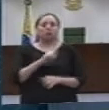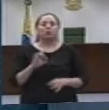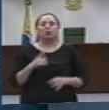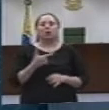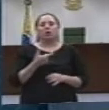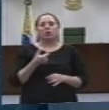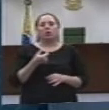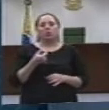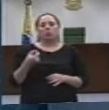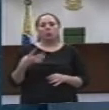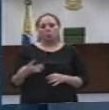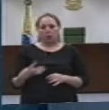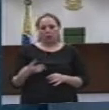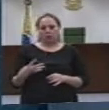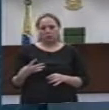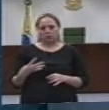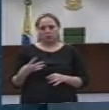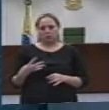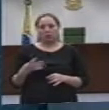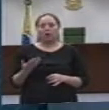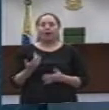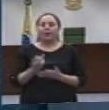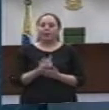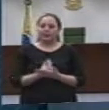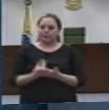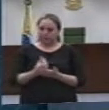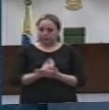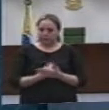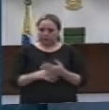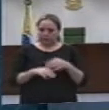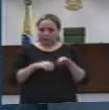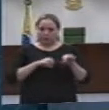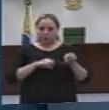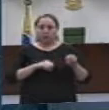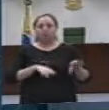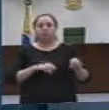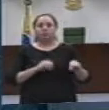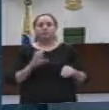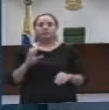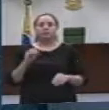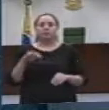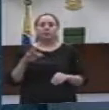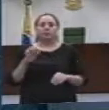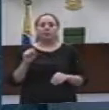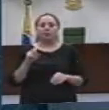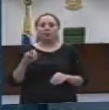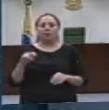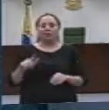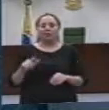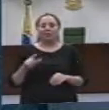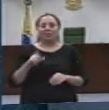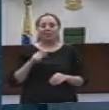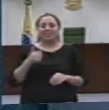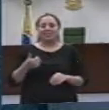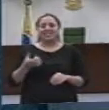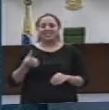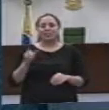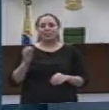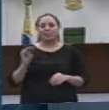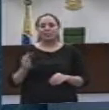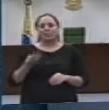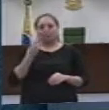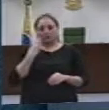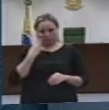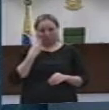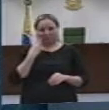2004 o custo do ensino confessional era de 16 milhões a ter